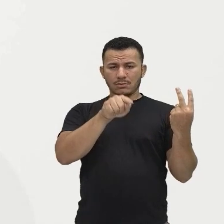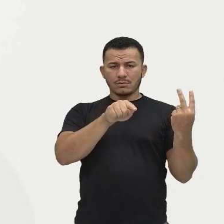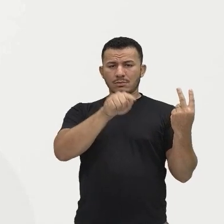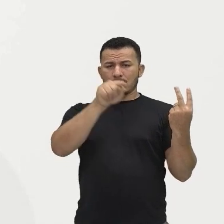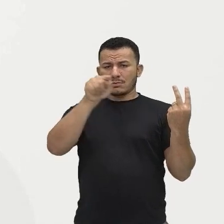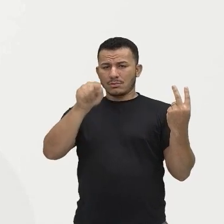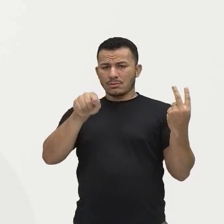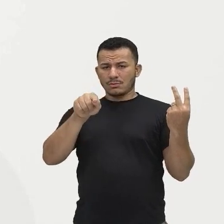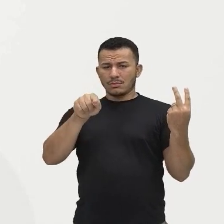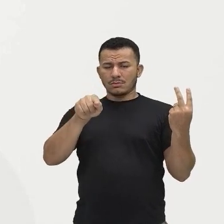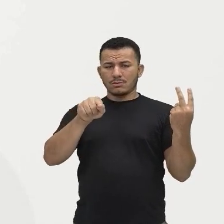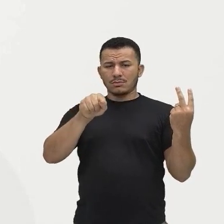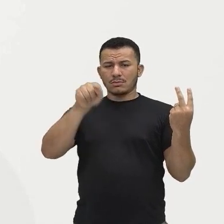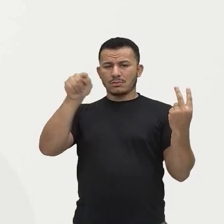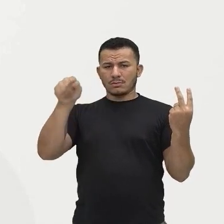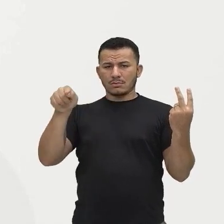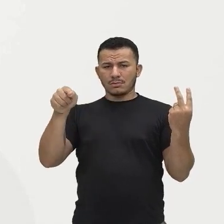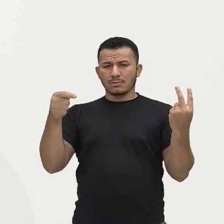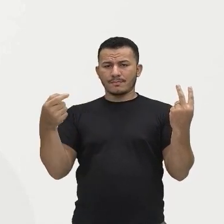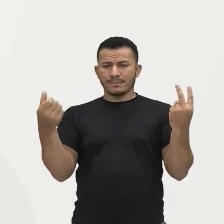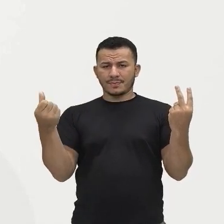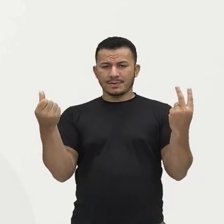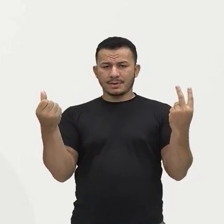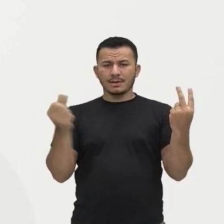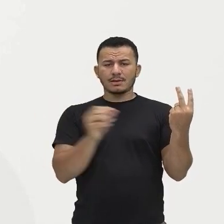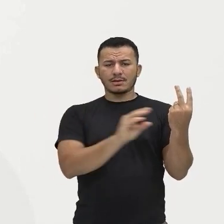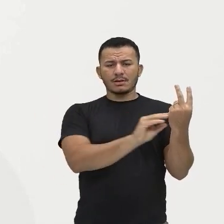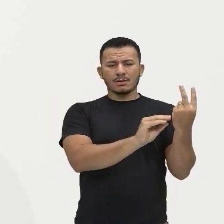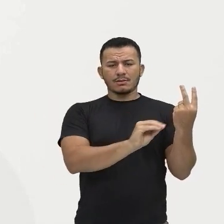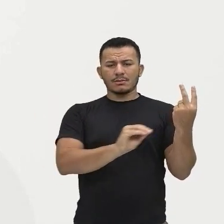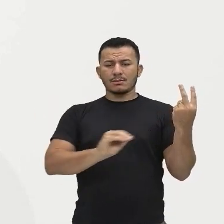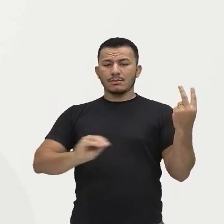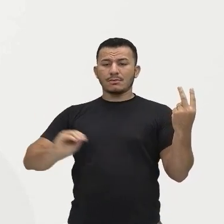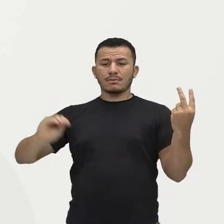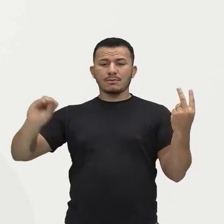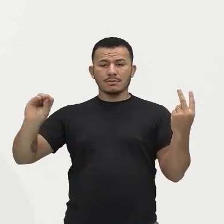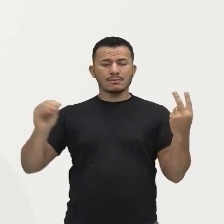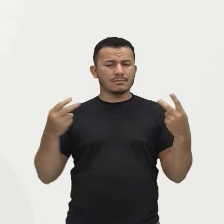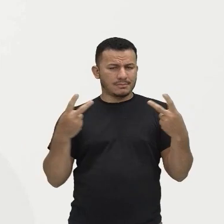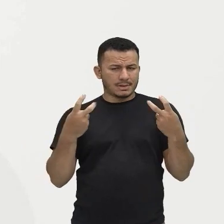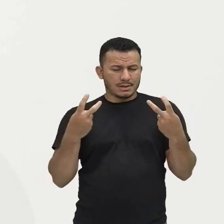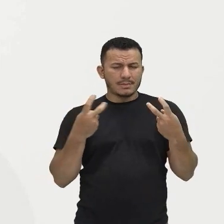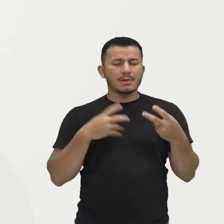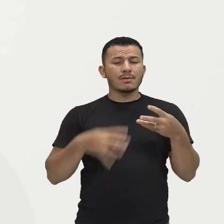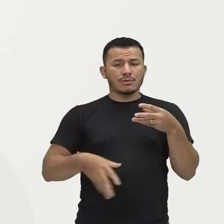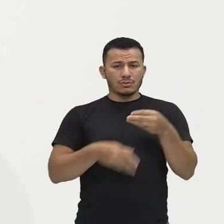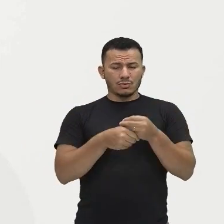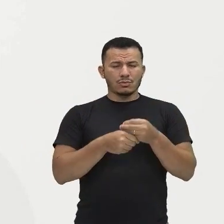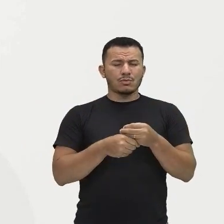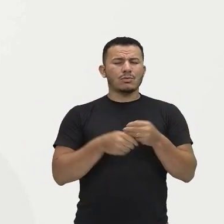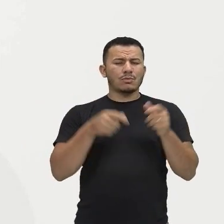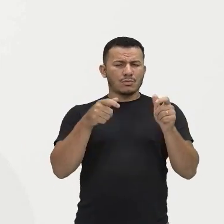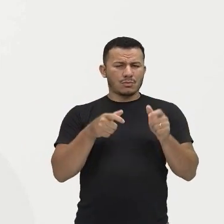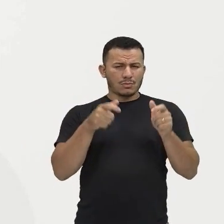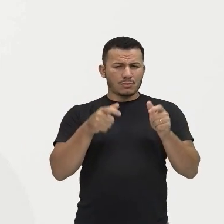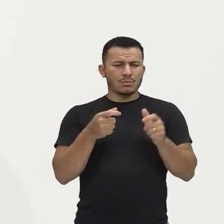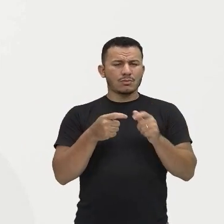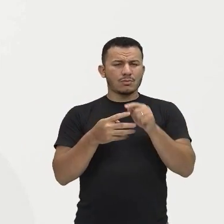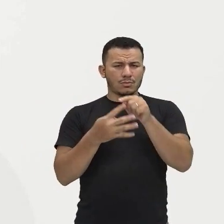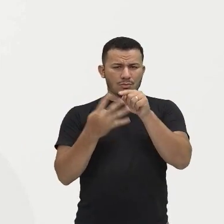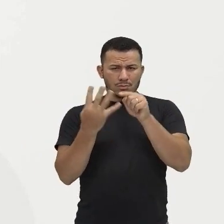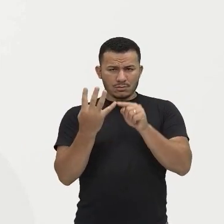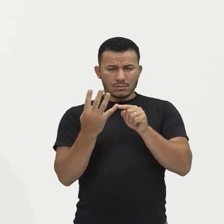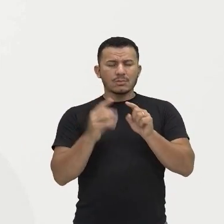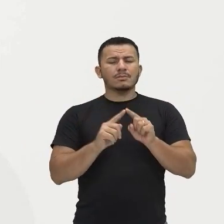2, 3, 4. Ok? Então, adicionando 4 posicionamentos. Mas